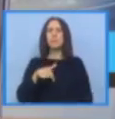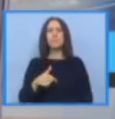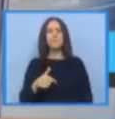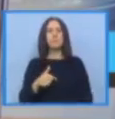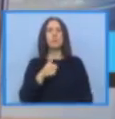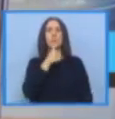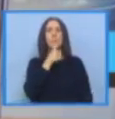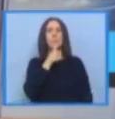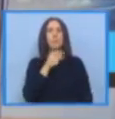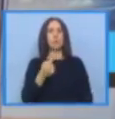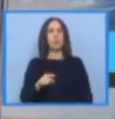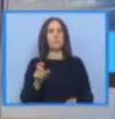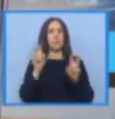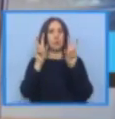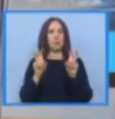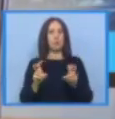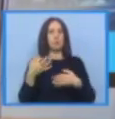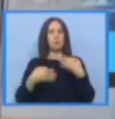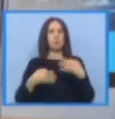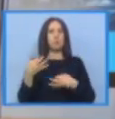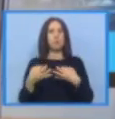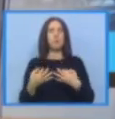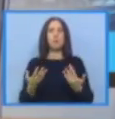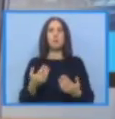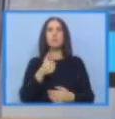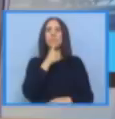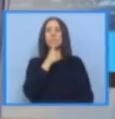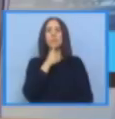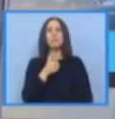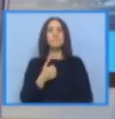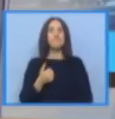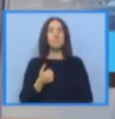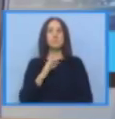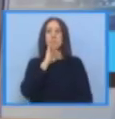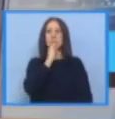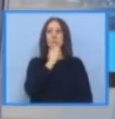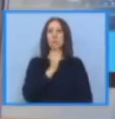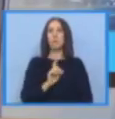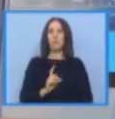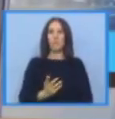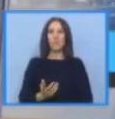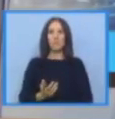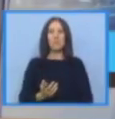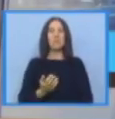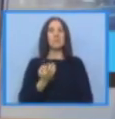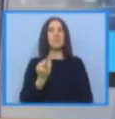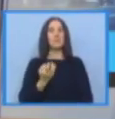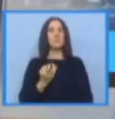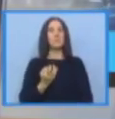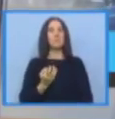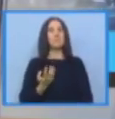outra questão nestes casos de justiça, que é a questão do segredo ou não. E, de